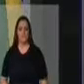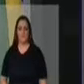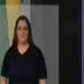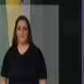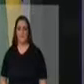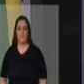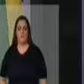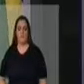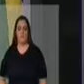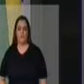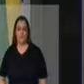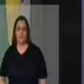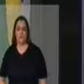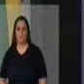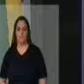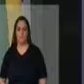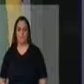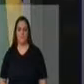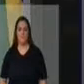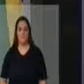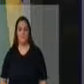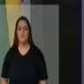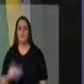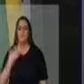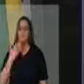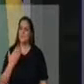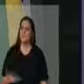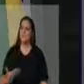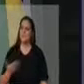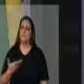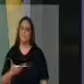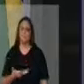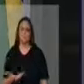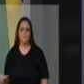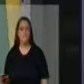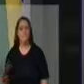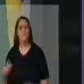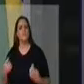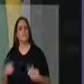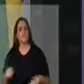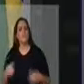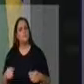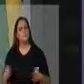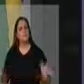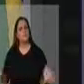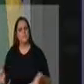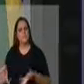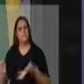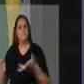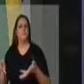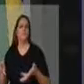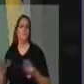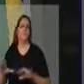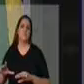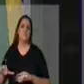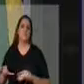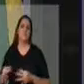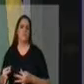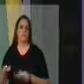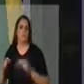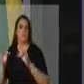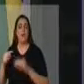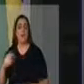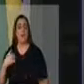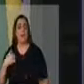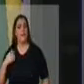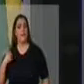os parlamentares, no sentido de incentivar a ciência e tecnologia. Eu fui presidente, sou